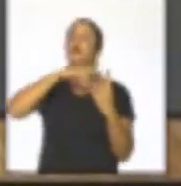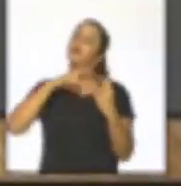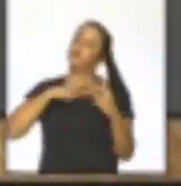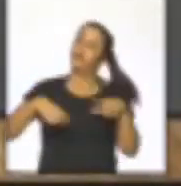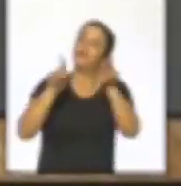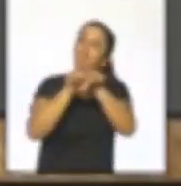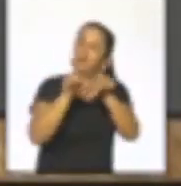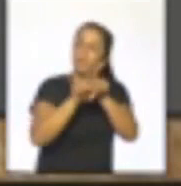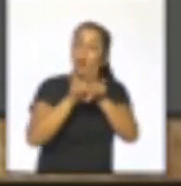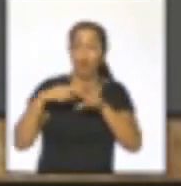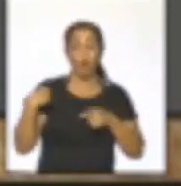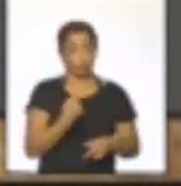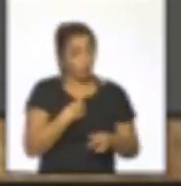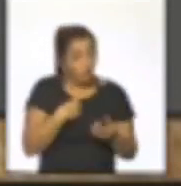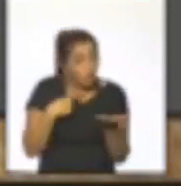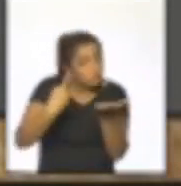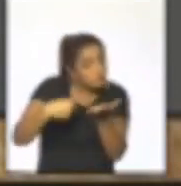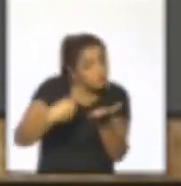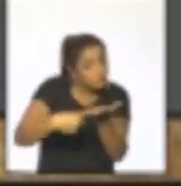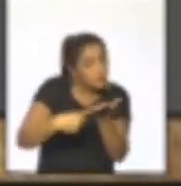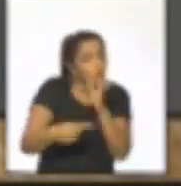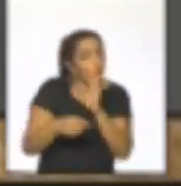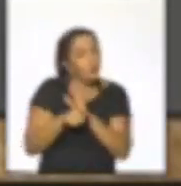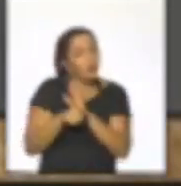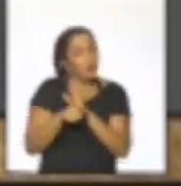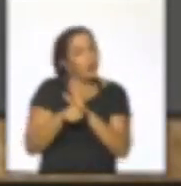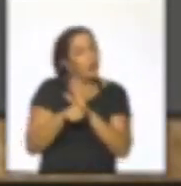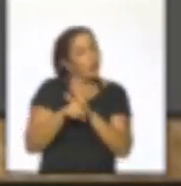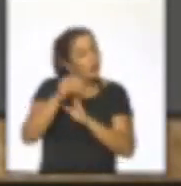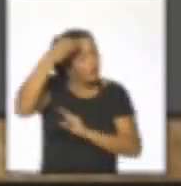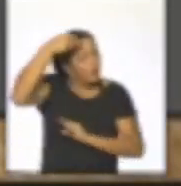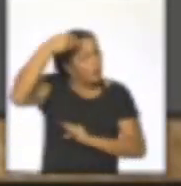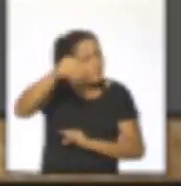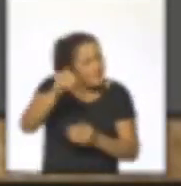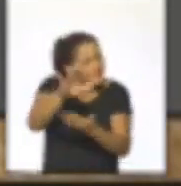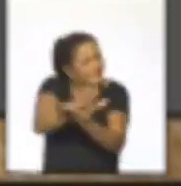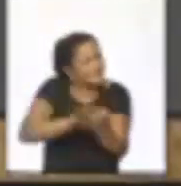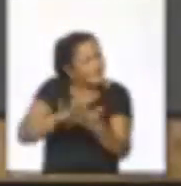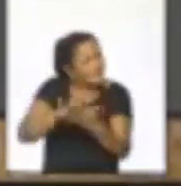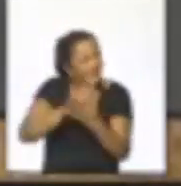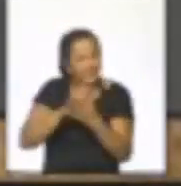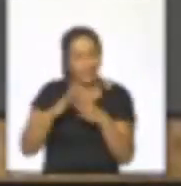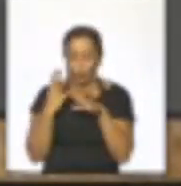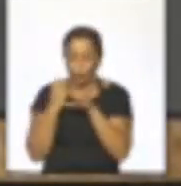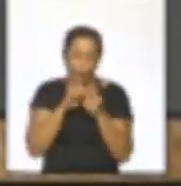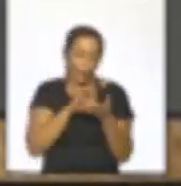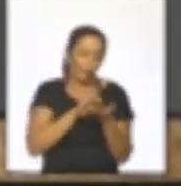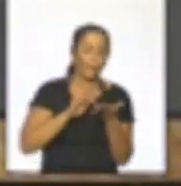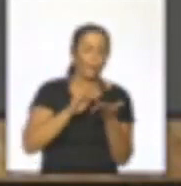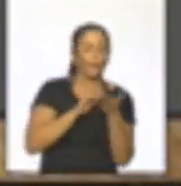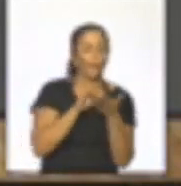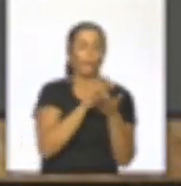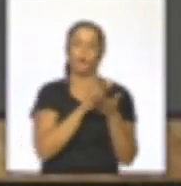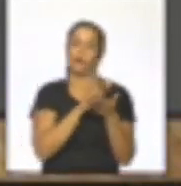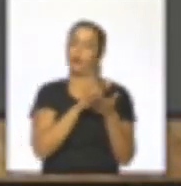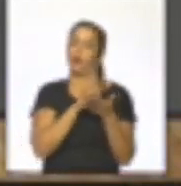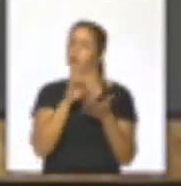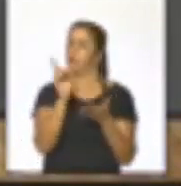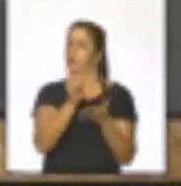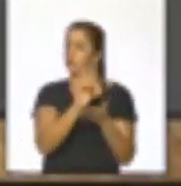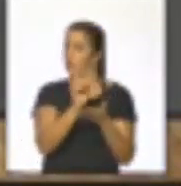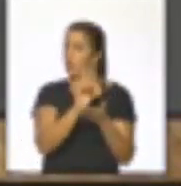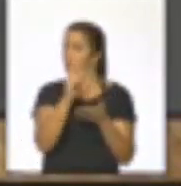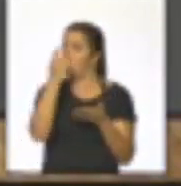Então, o nosso combinado vai ser o quê? Em hipótese nenhuma, você vai utilizar a calculadora, ok? Nós vamos colocar